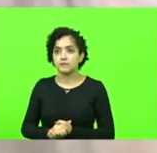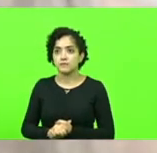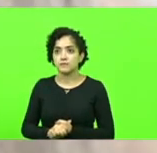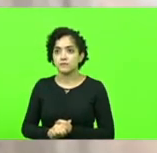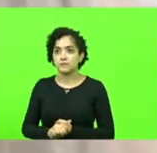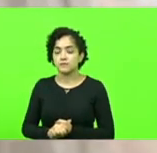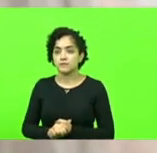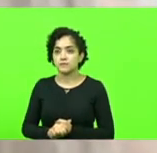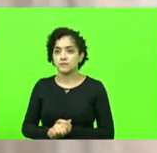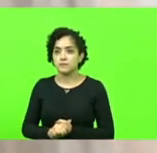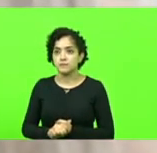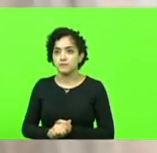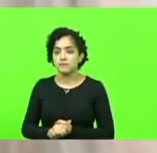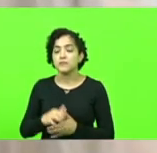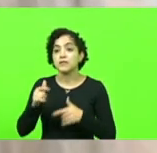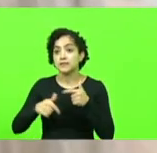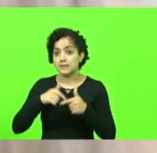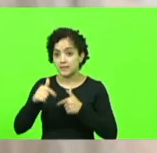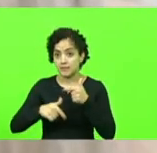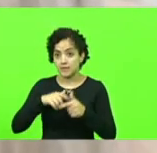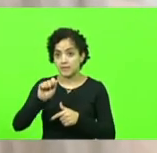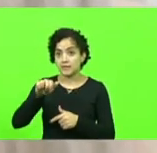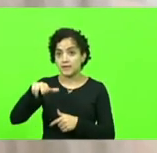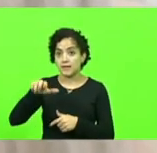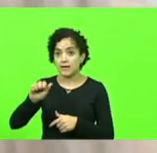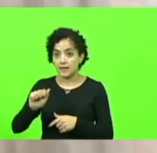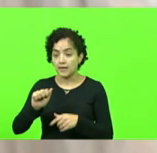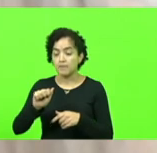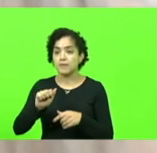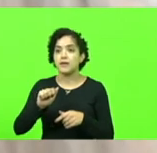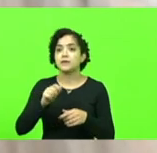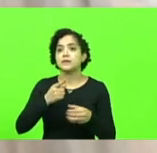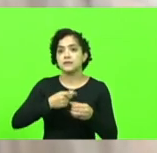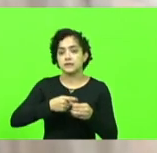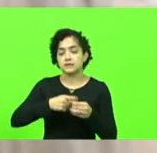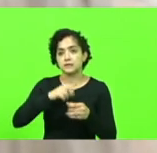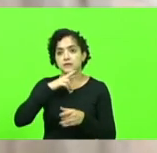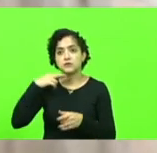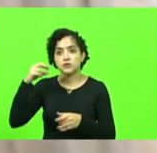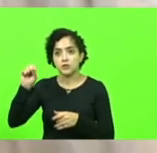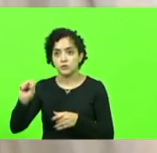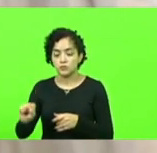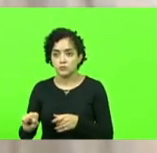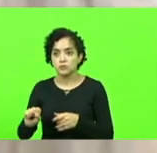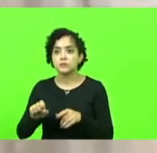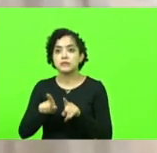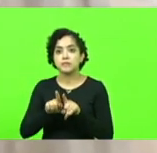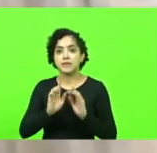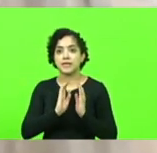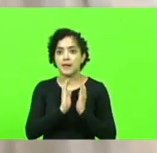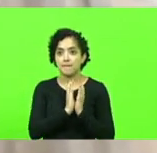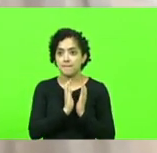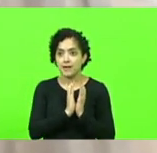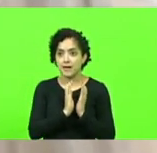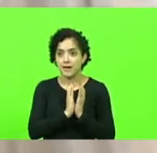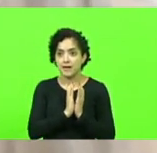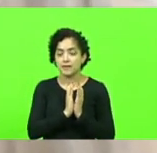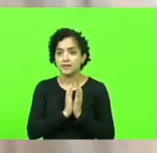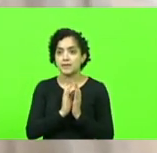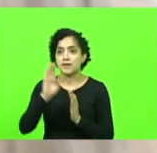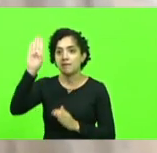e trabalhei na AMA, de Jaraguá do Sul, trabalhei na PAI, de Barra